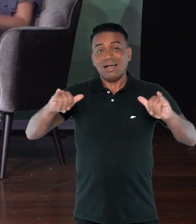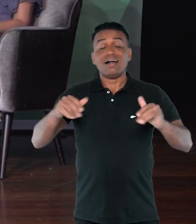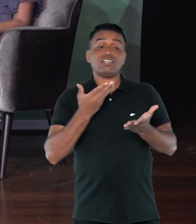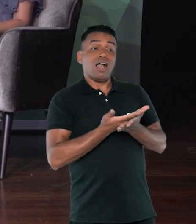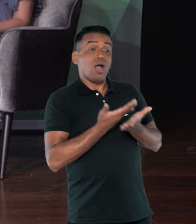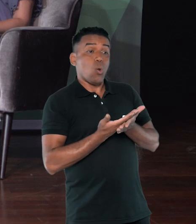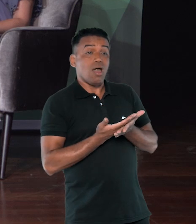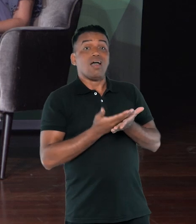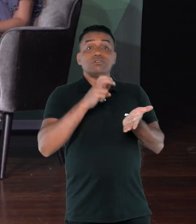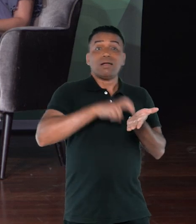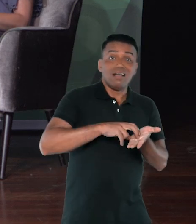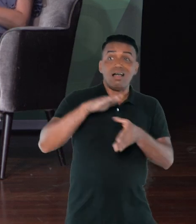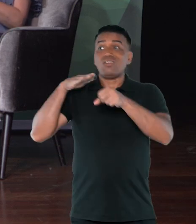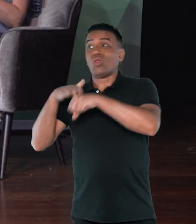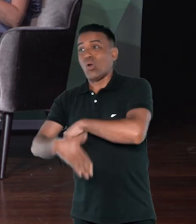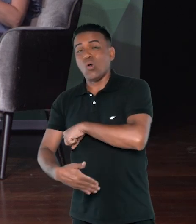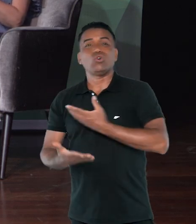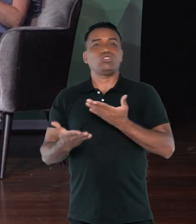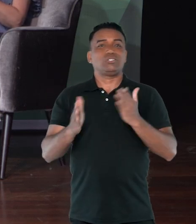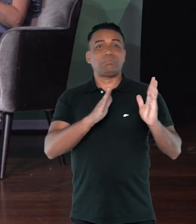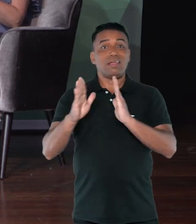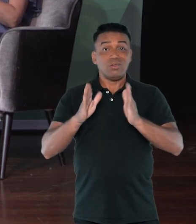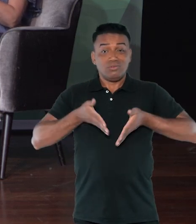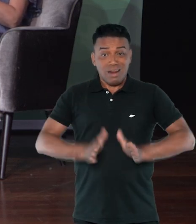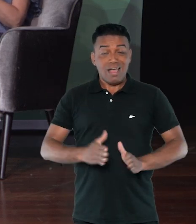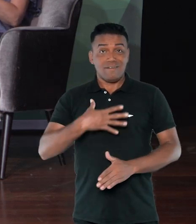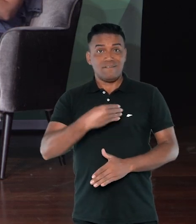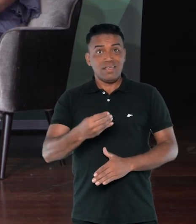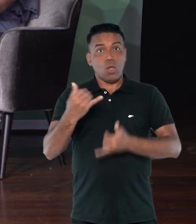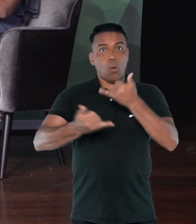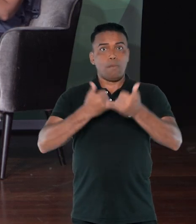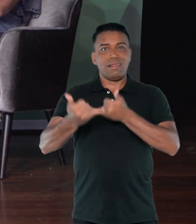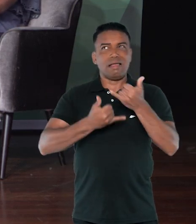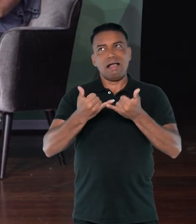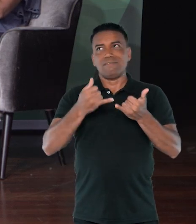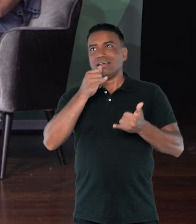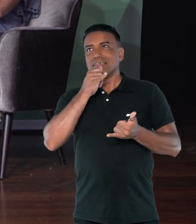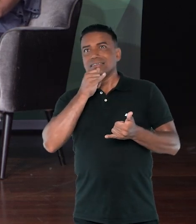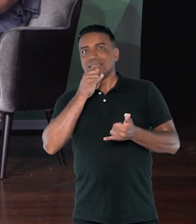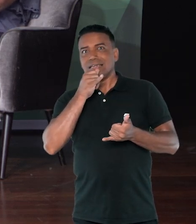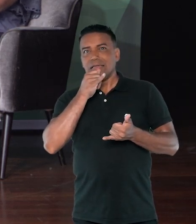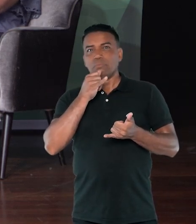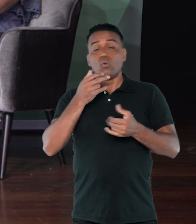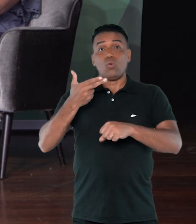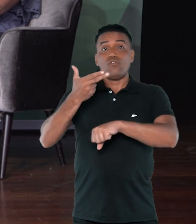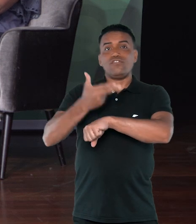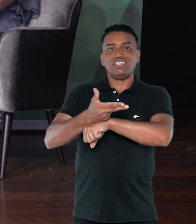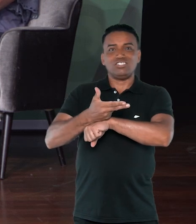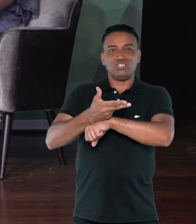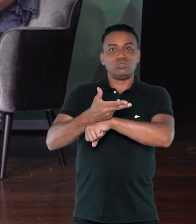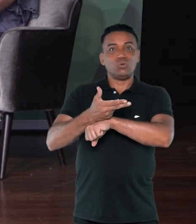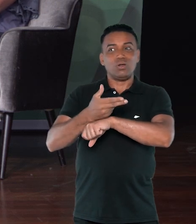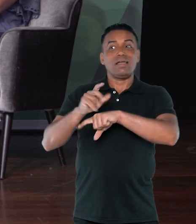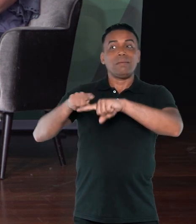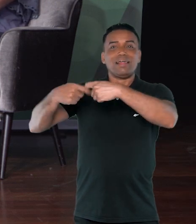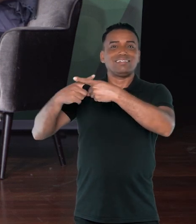de manhã, né? A época que vem os filhos, eu brincava, né? Na época ainda dos vídeos, né? Que a gente alugava